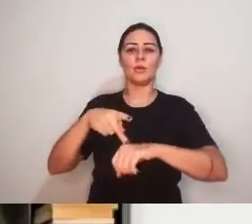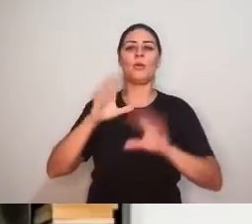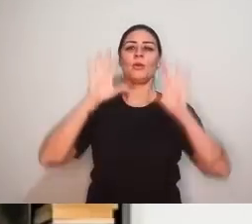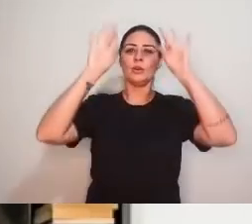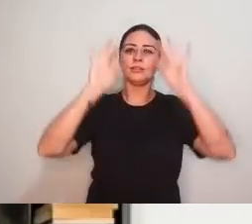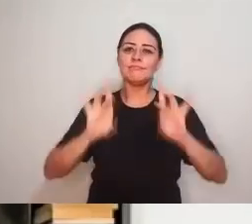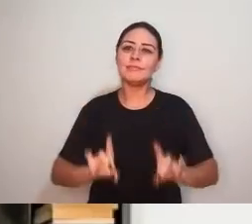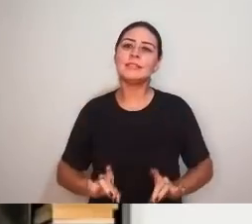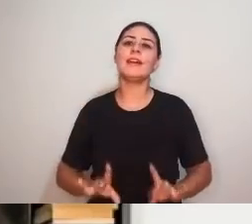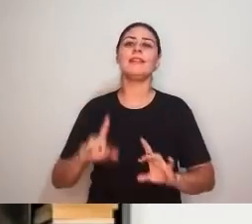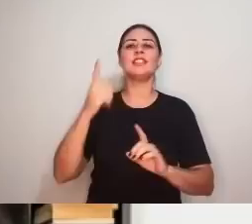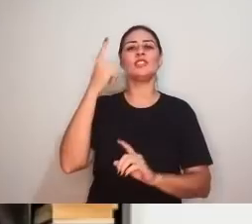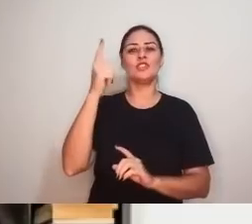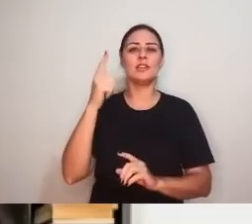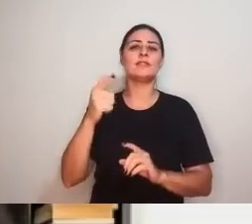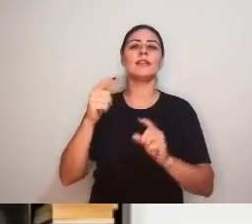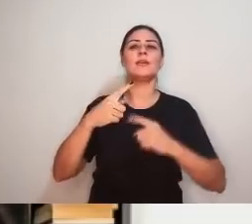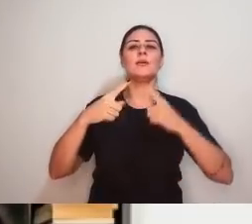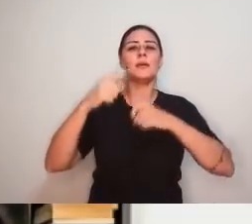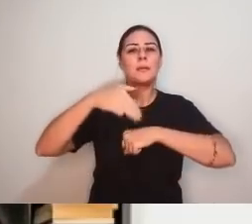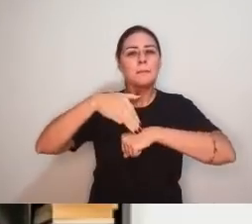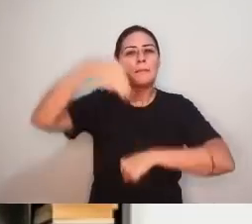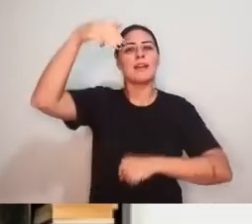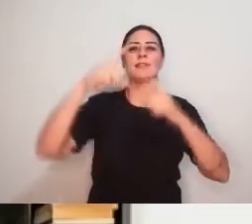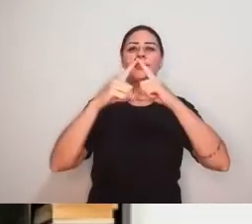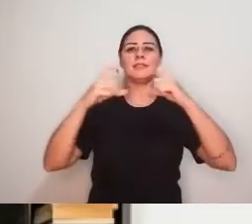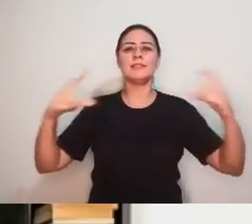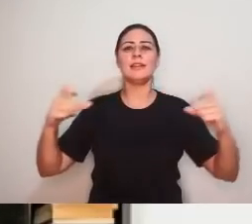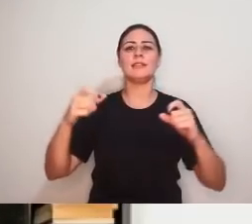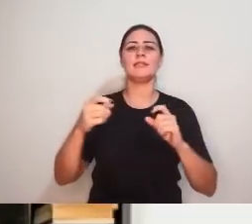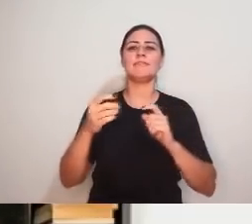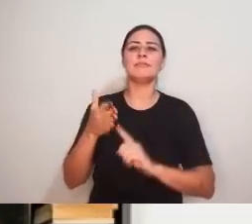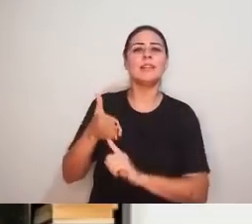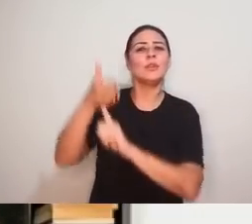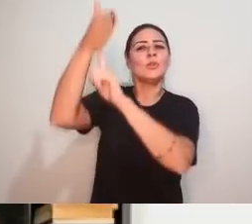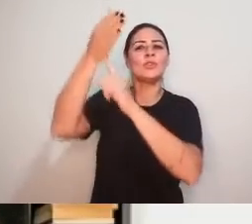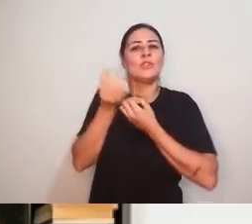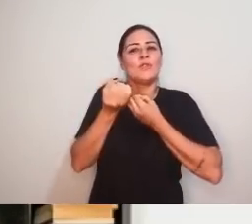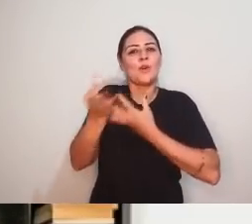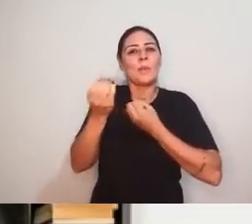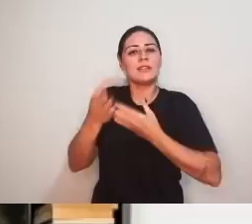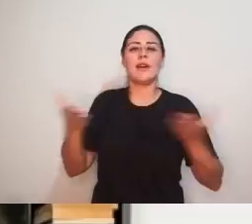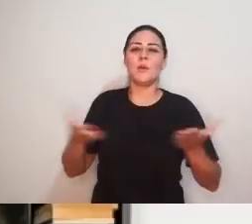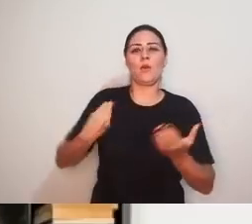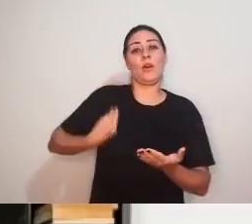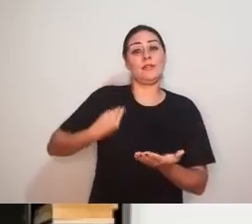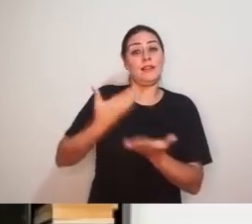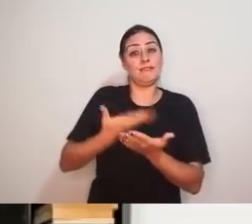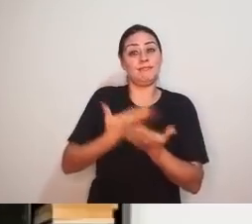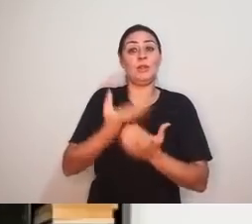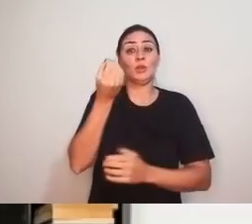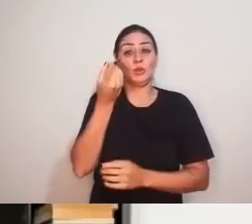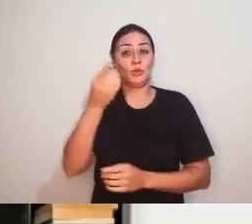Marcos que é pedagogo, especialista em gestão de conhecimento das organizações, mestre em ciências, gestão e tecnologia da informação, está aí